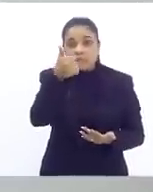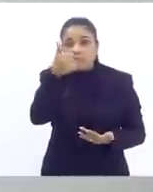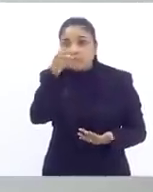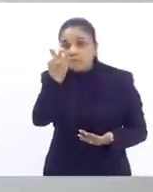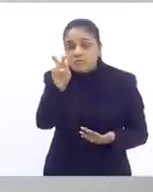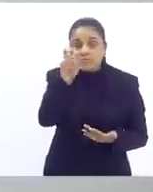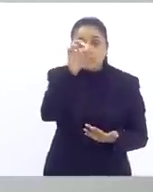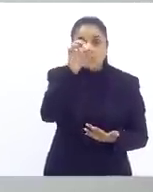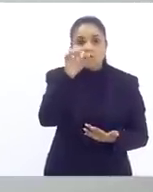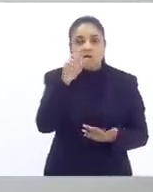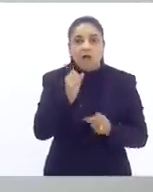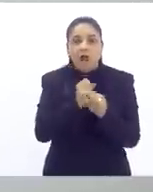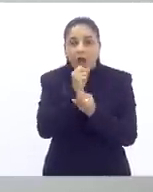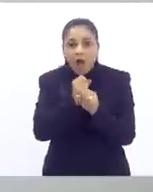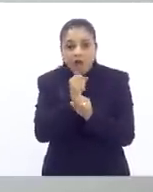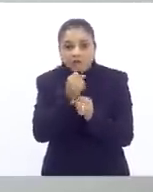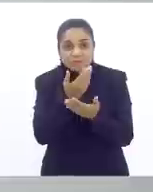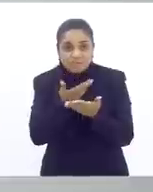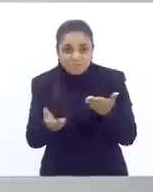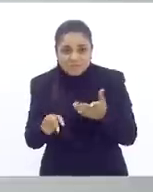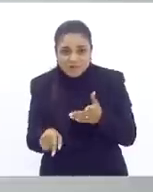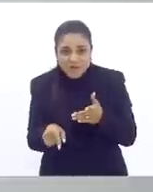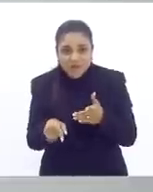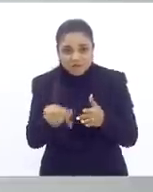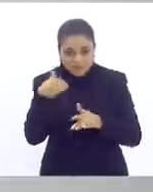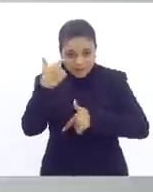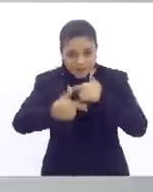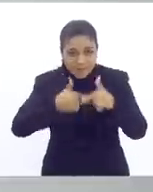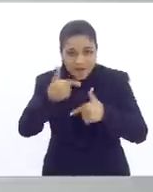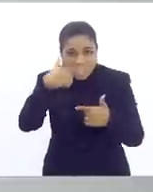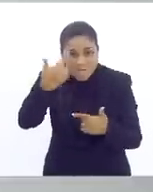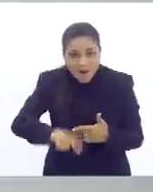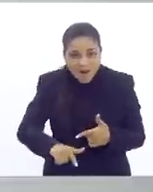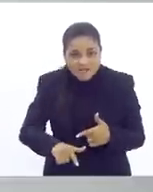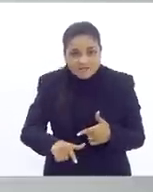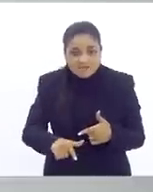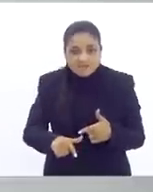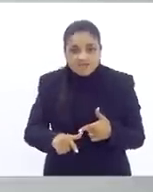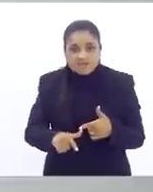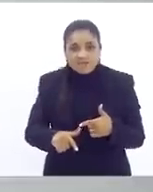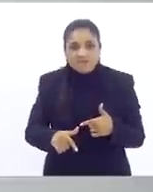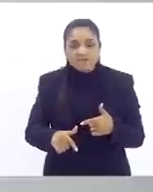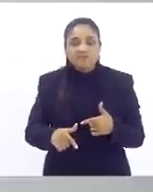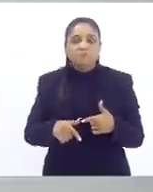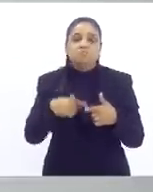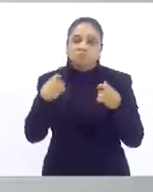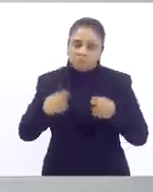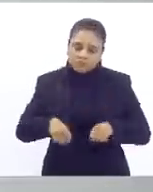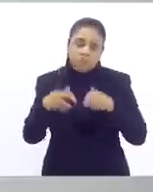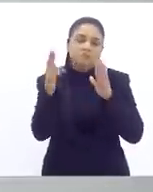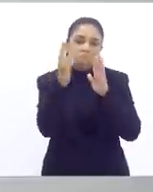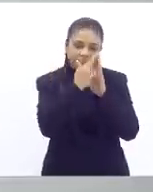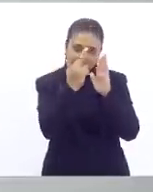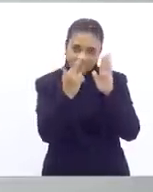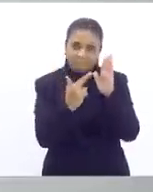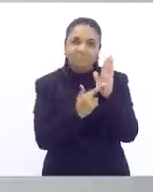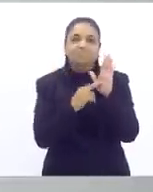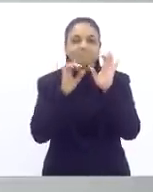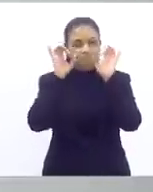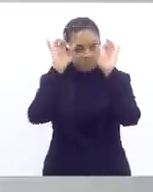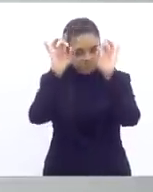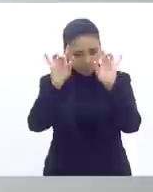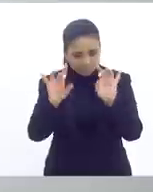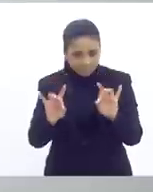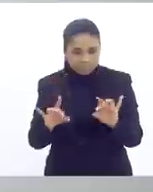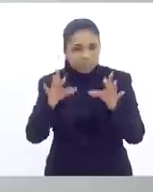regra Federal e eles agora vão ter que trabalhar mais é preciso uma regra de transição específica sobre isso a gente apresentou já uma proposta